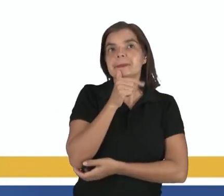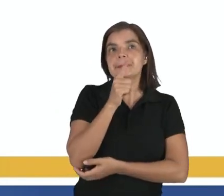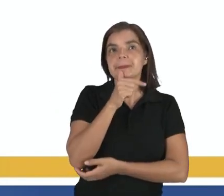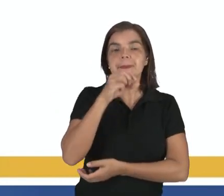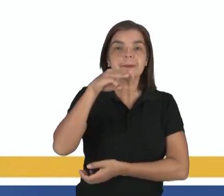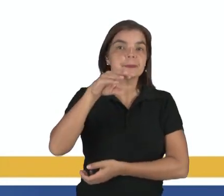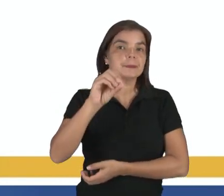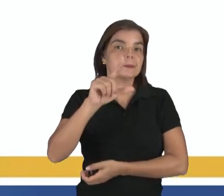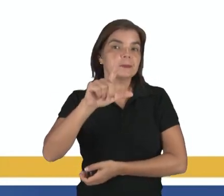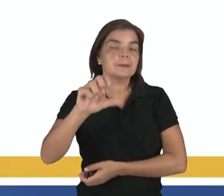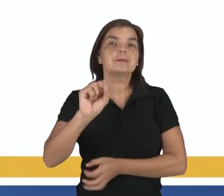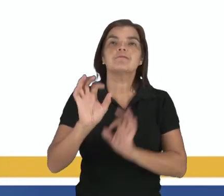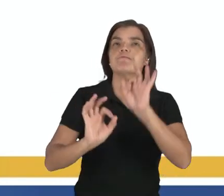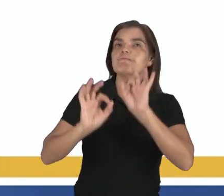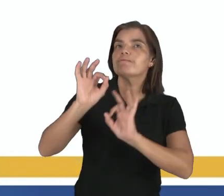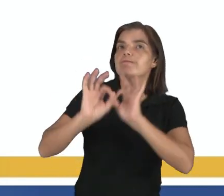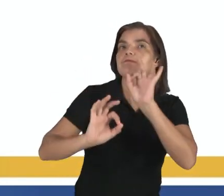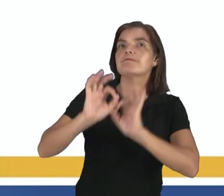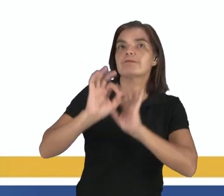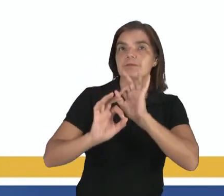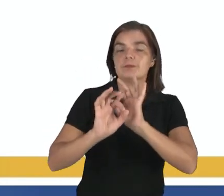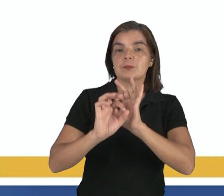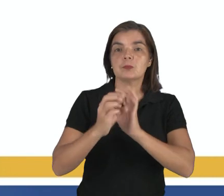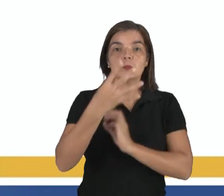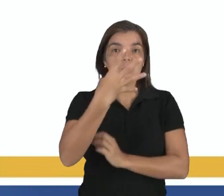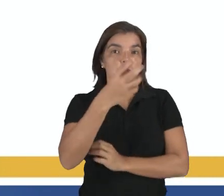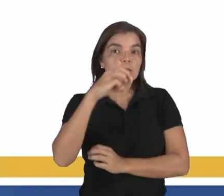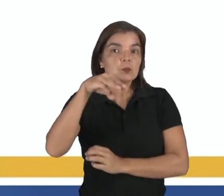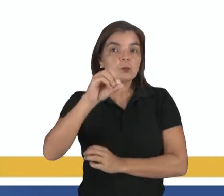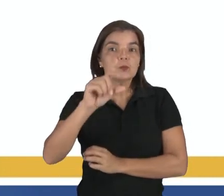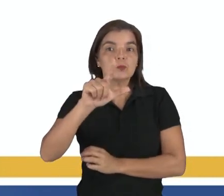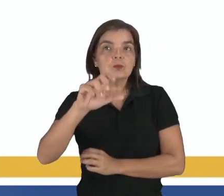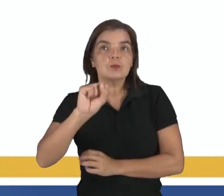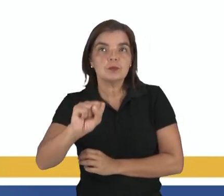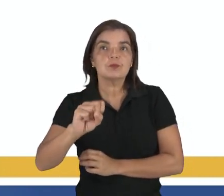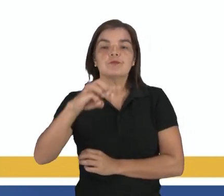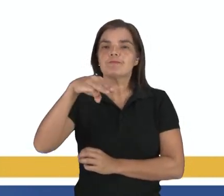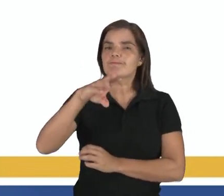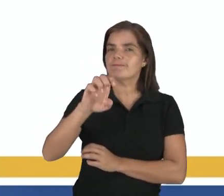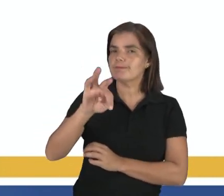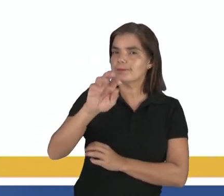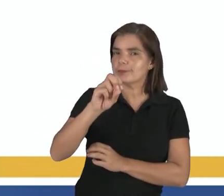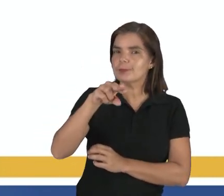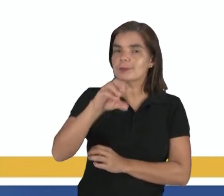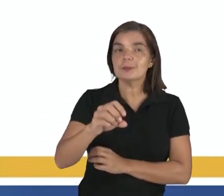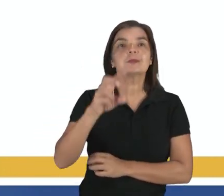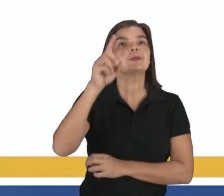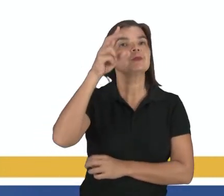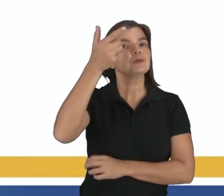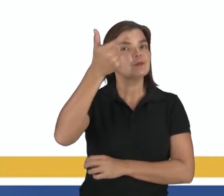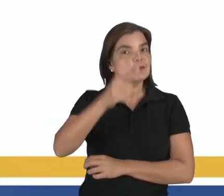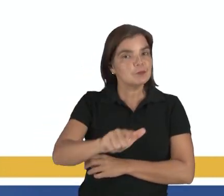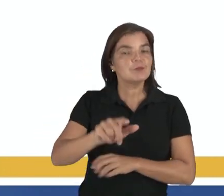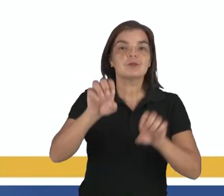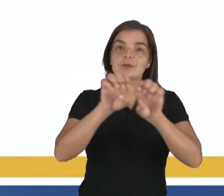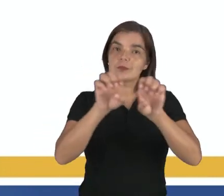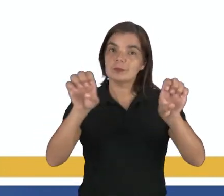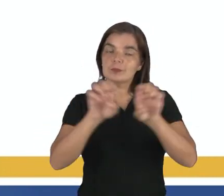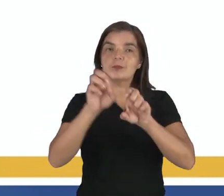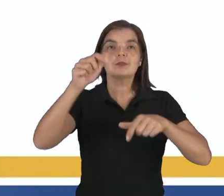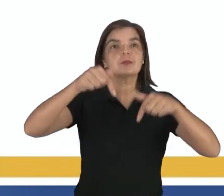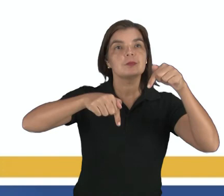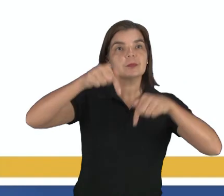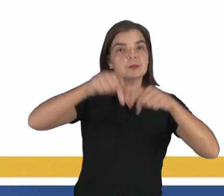água serão produzidos na queima de 4 mols de metano? Então, novamente, nós temos aqui a equação